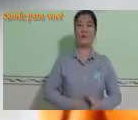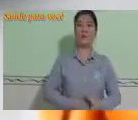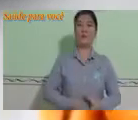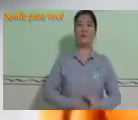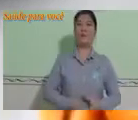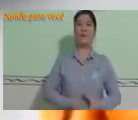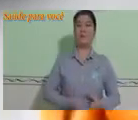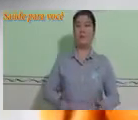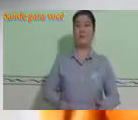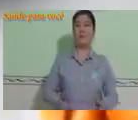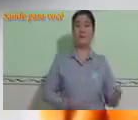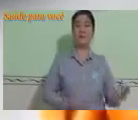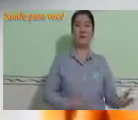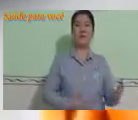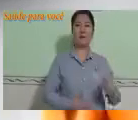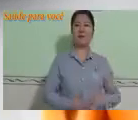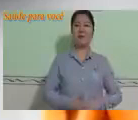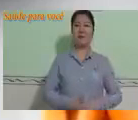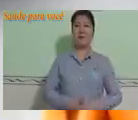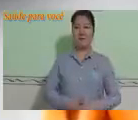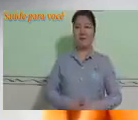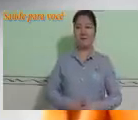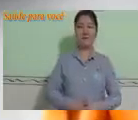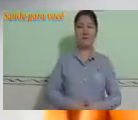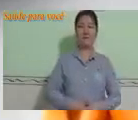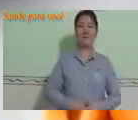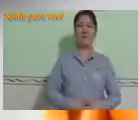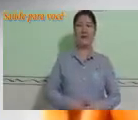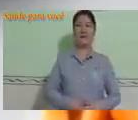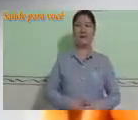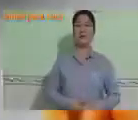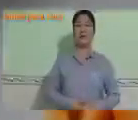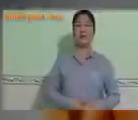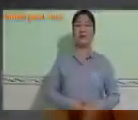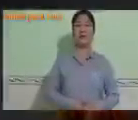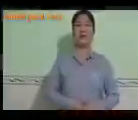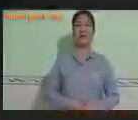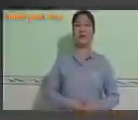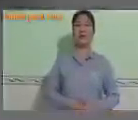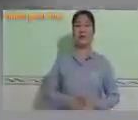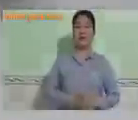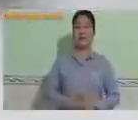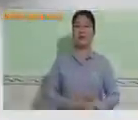Veja também 2 pontos exames que confirmam diabetes, alimentação para pré-diabetes.